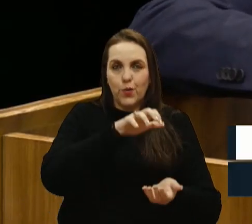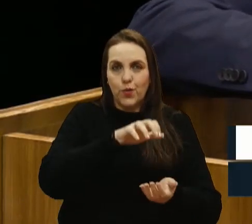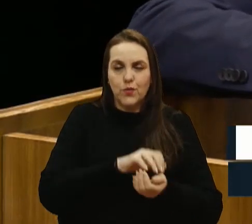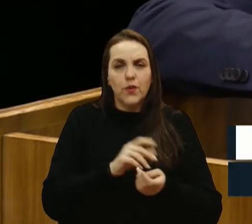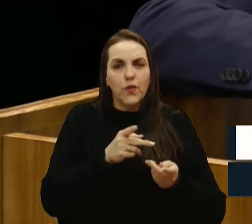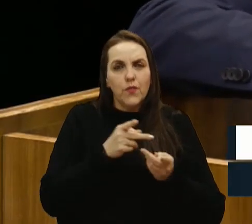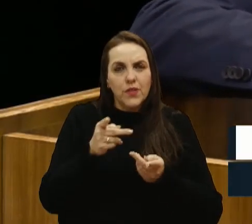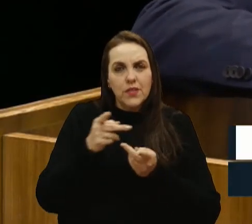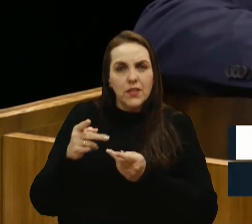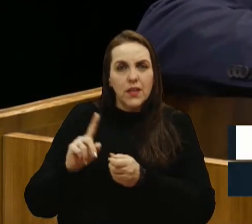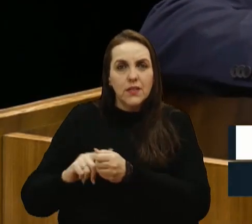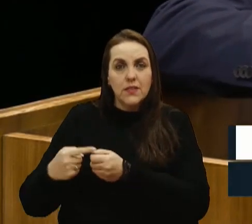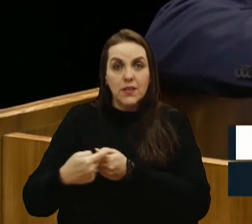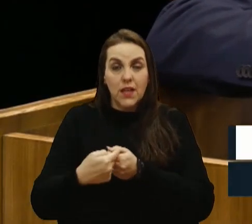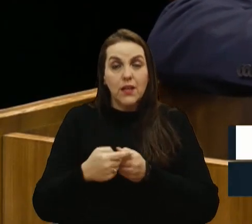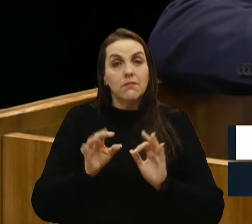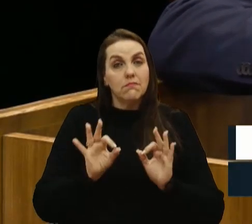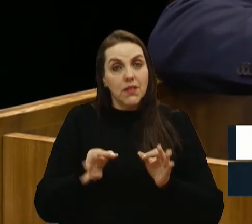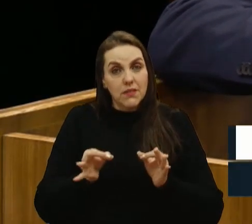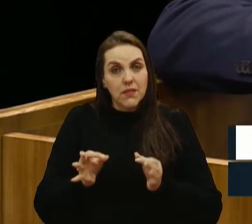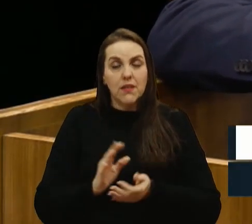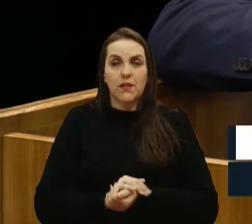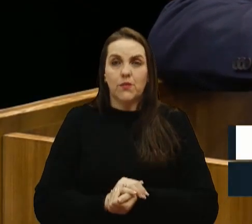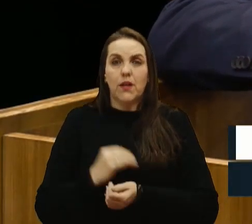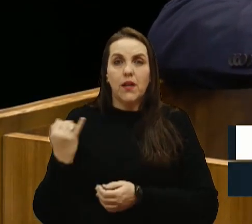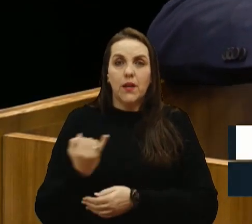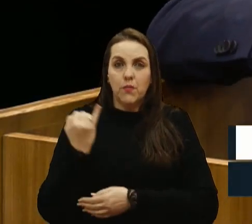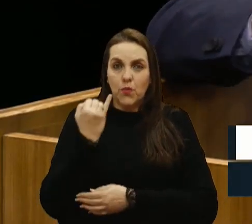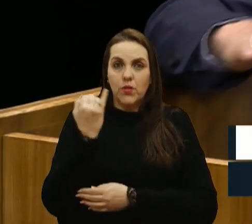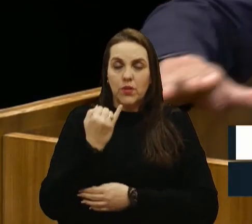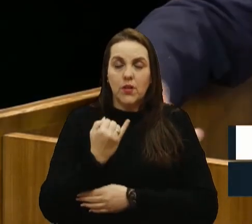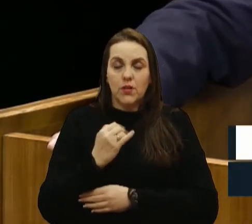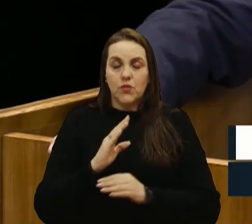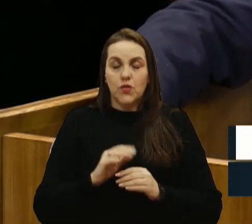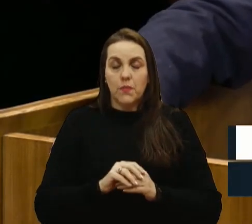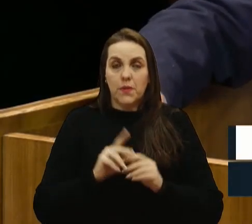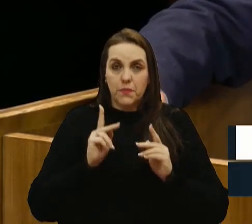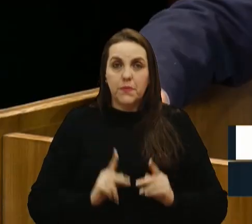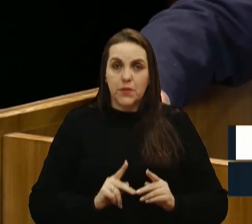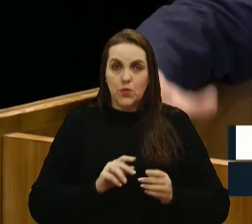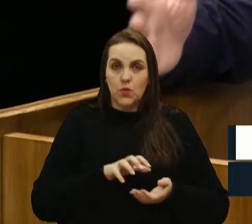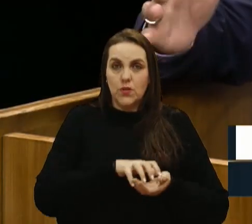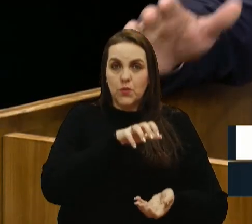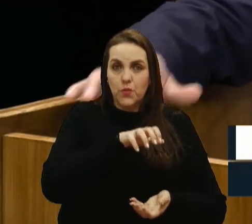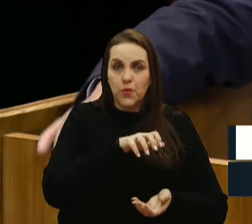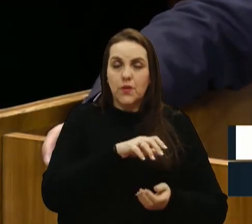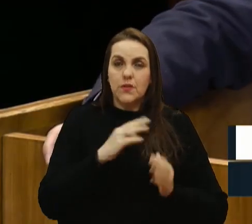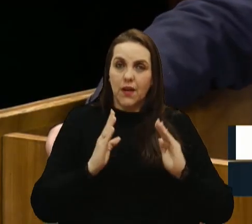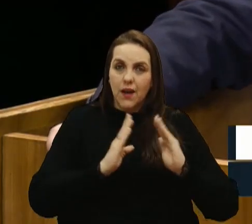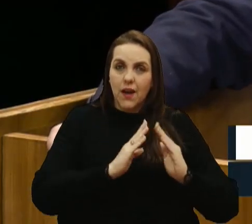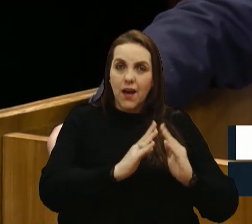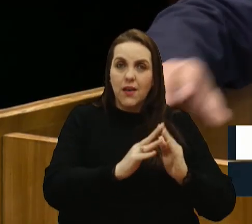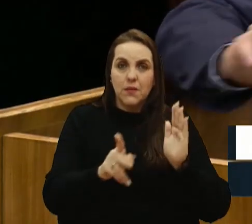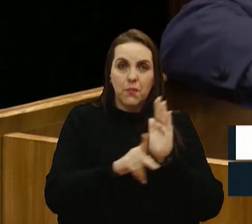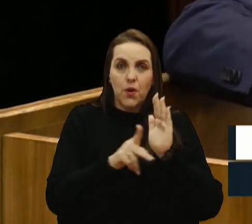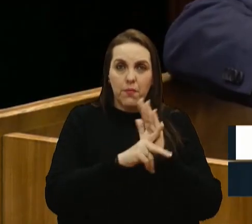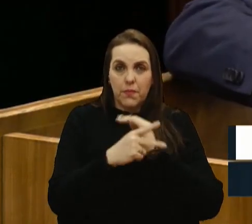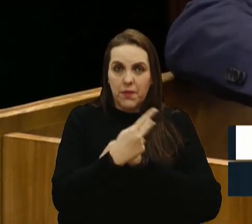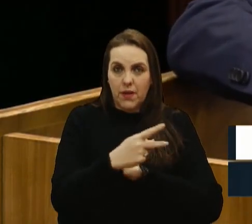vi o quanto dá certo isso, secretário. Quanto é importante para os idosos um residencial para idosos. Discordo aqui